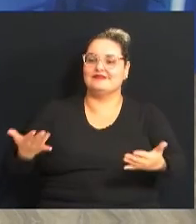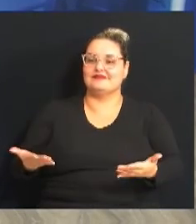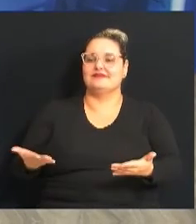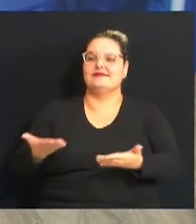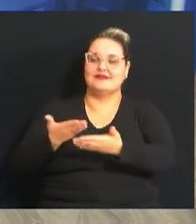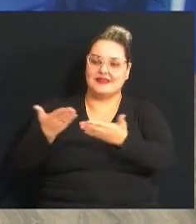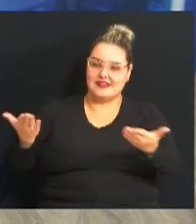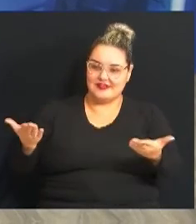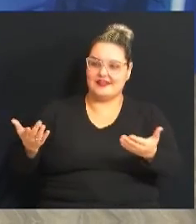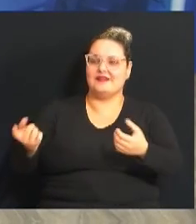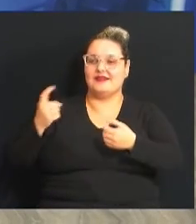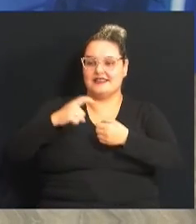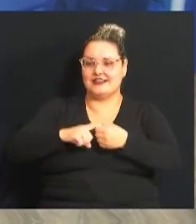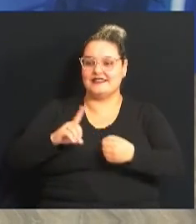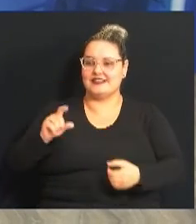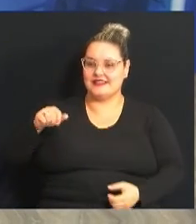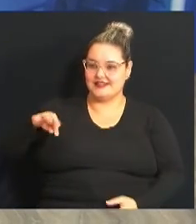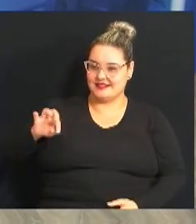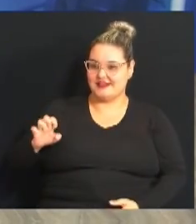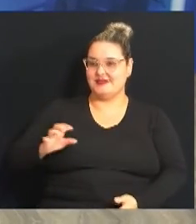você retornar, Dante.